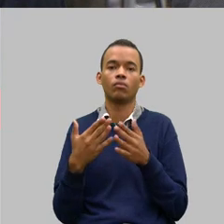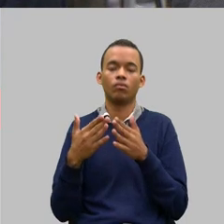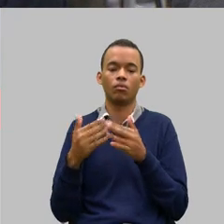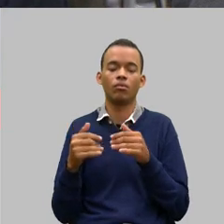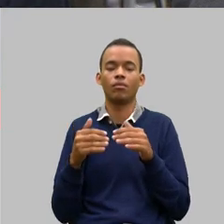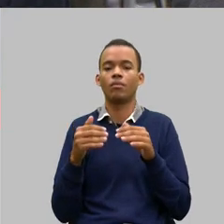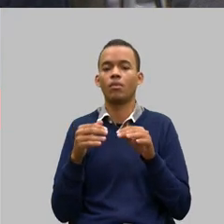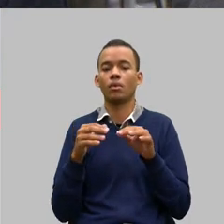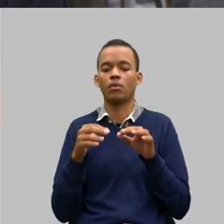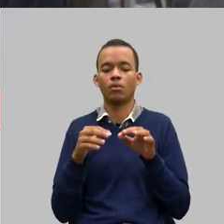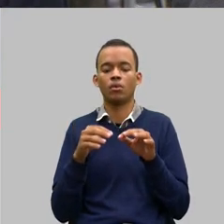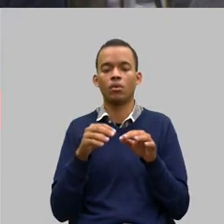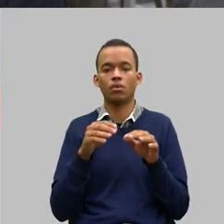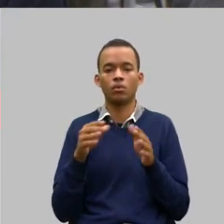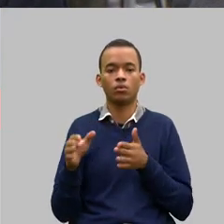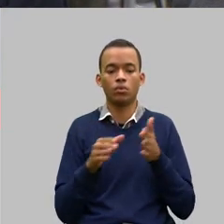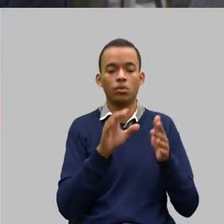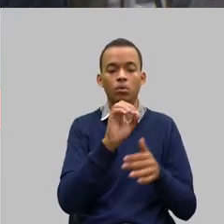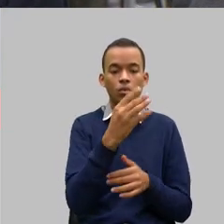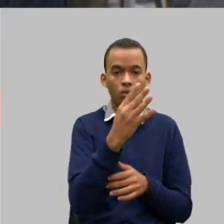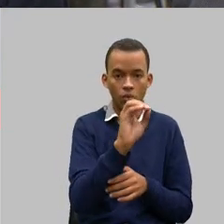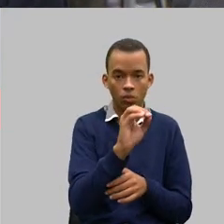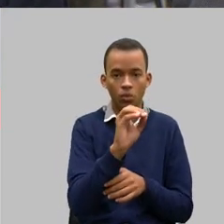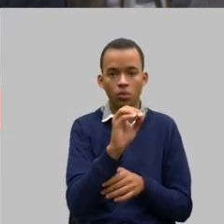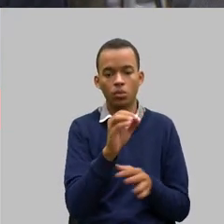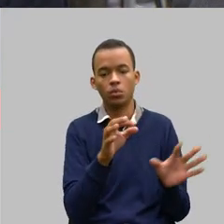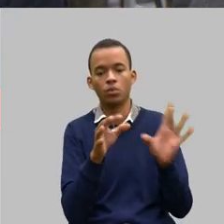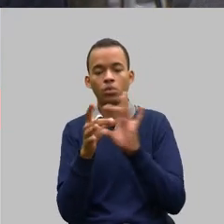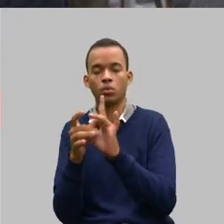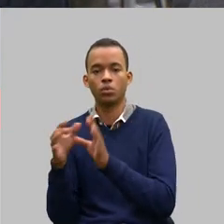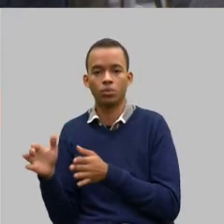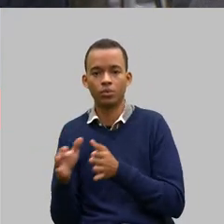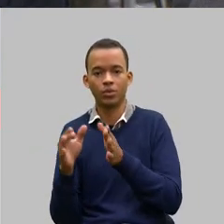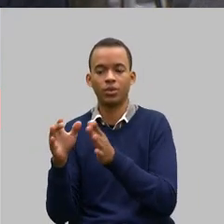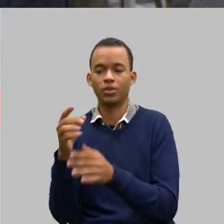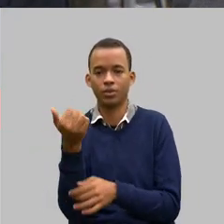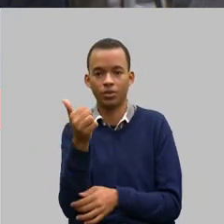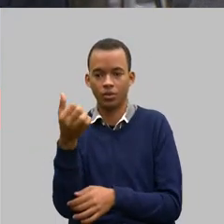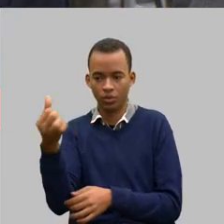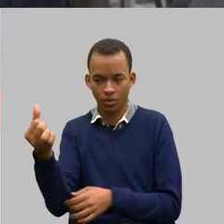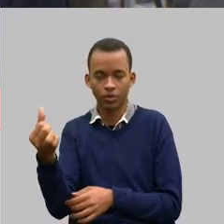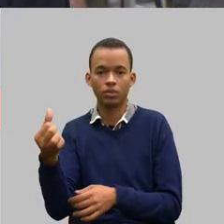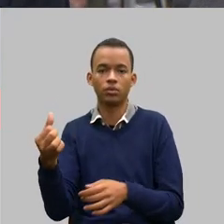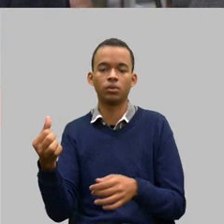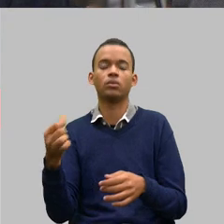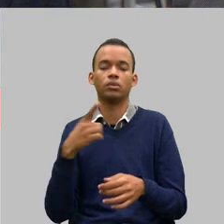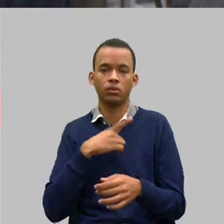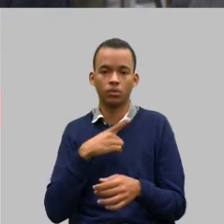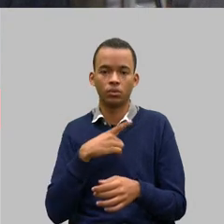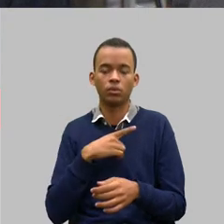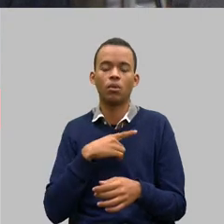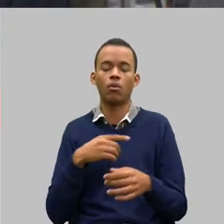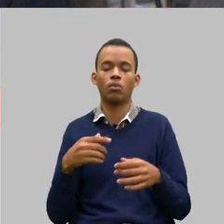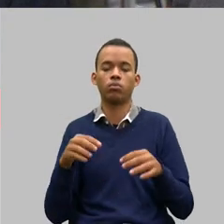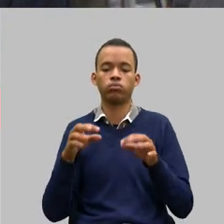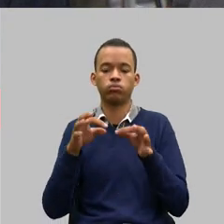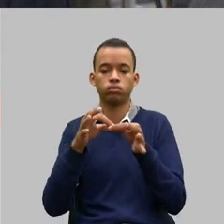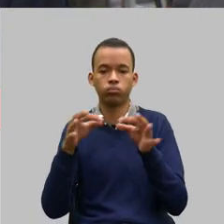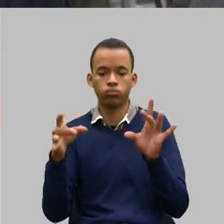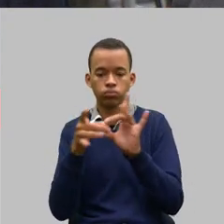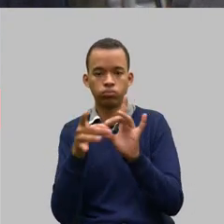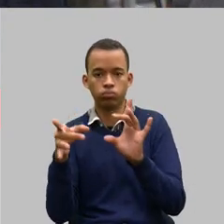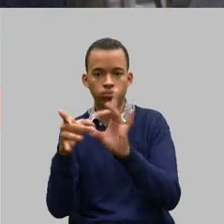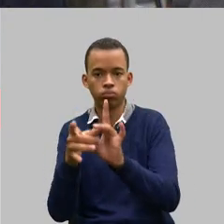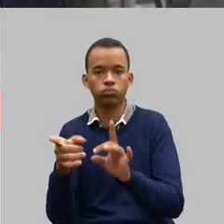a 040 e a 116 né que é MG 285 265 e 448 passando Santa Bárbara do turgul Dona Eusébia